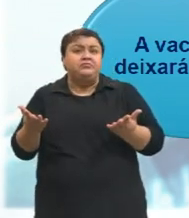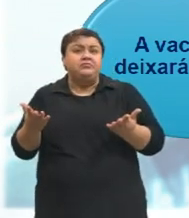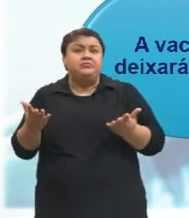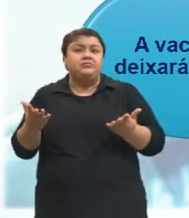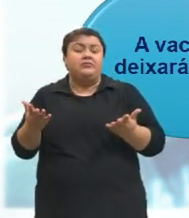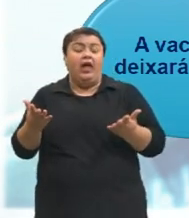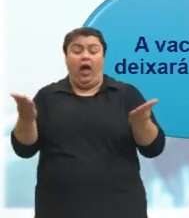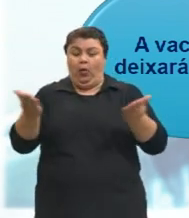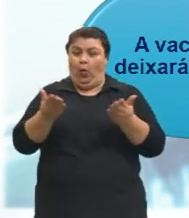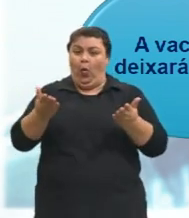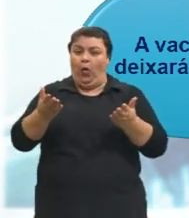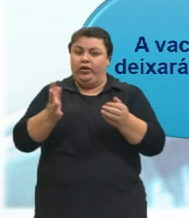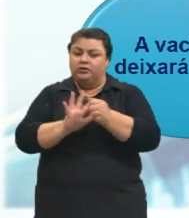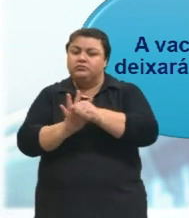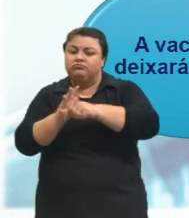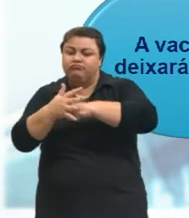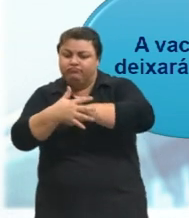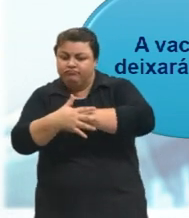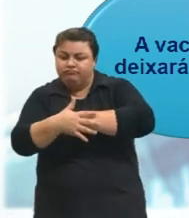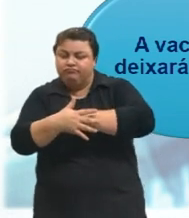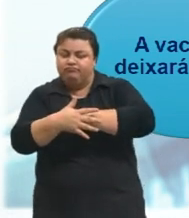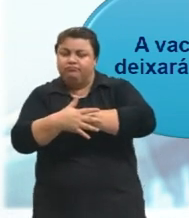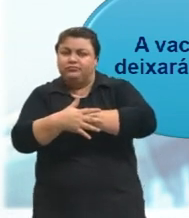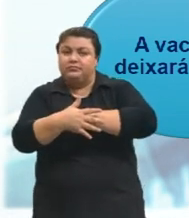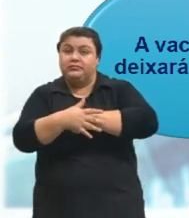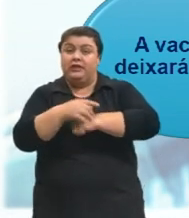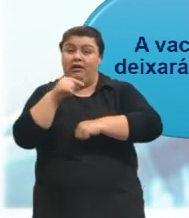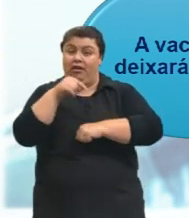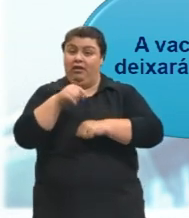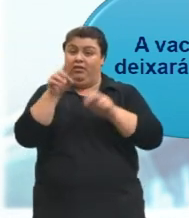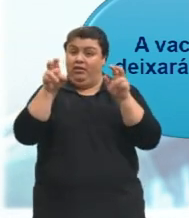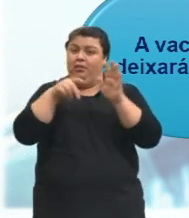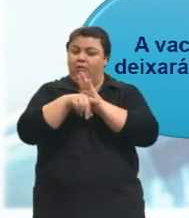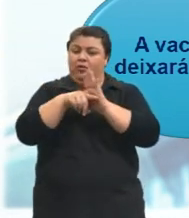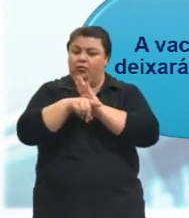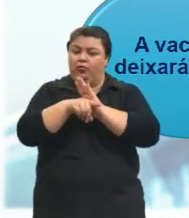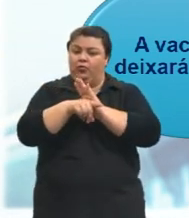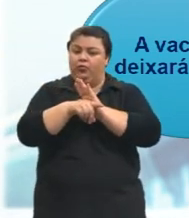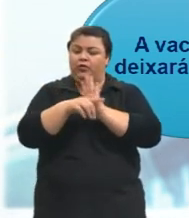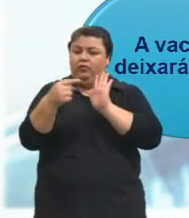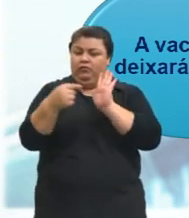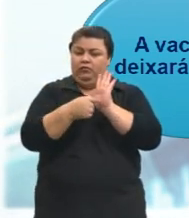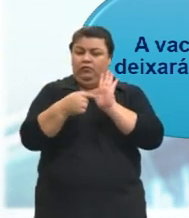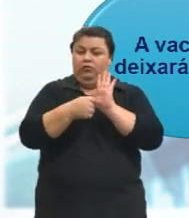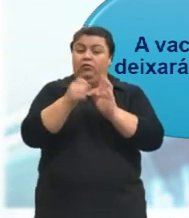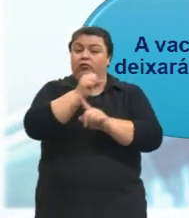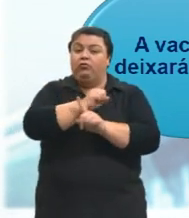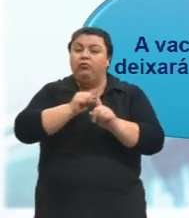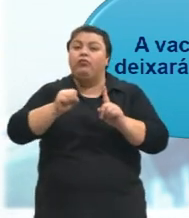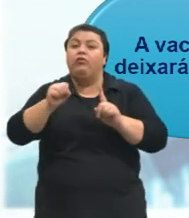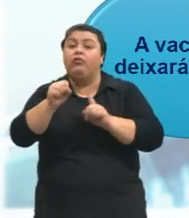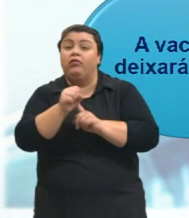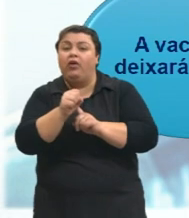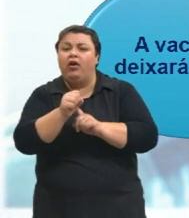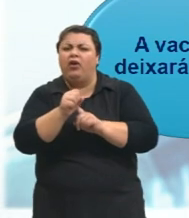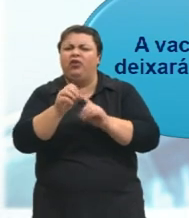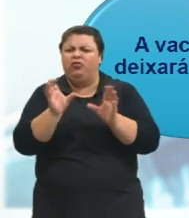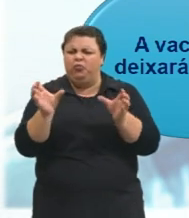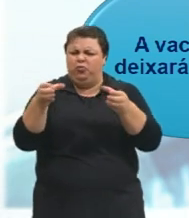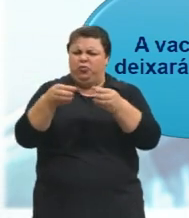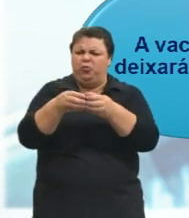né, da Covid-19, essa questão ficou muito evidente na sociedade, nos grupos de